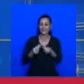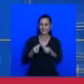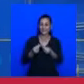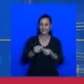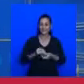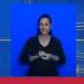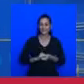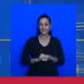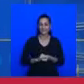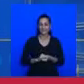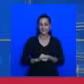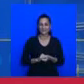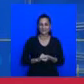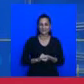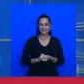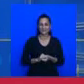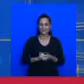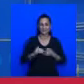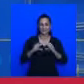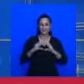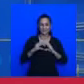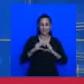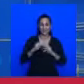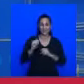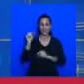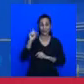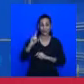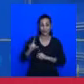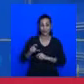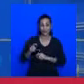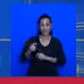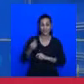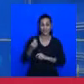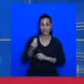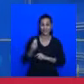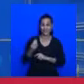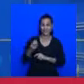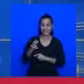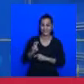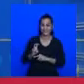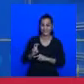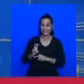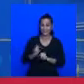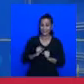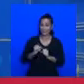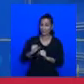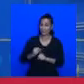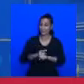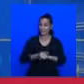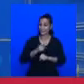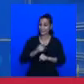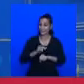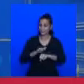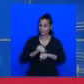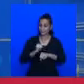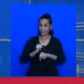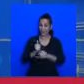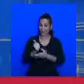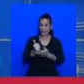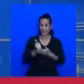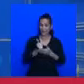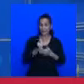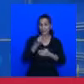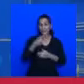sorte. Bola azul, número 35. Azul, 35. E pode ser agora. Vamos chamar